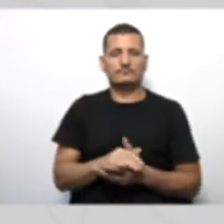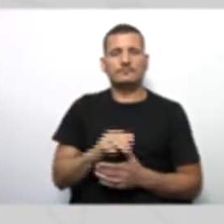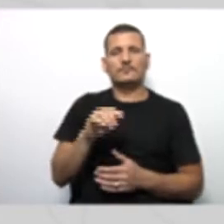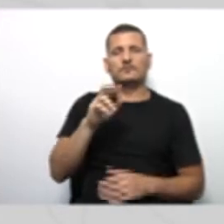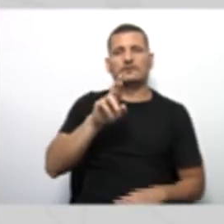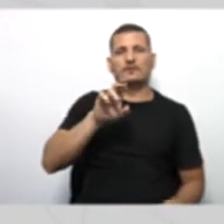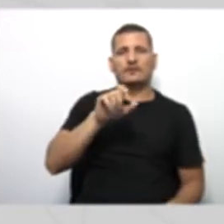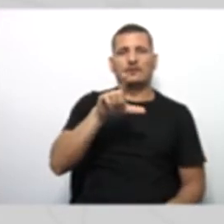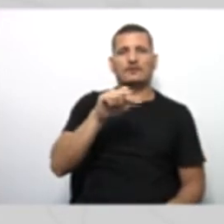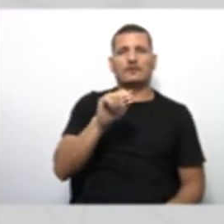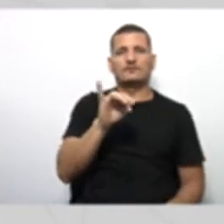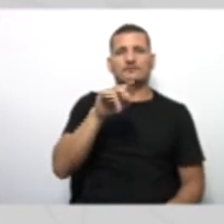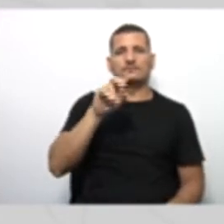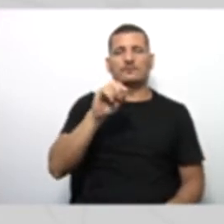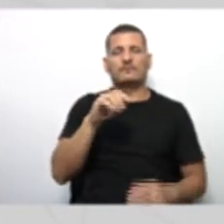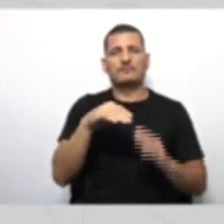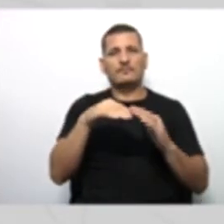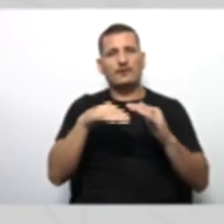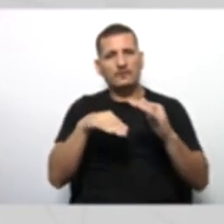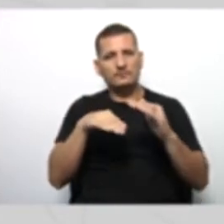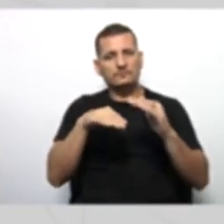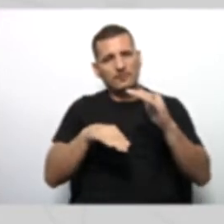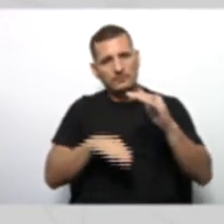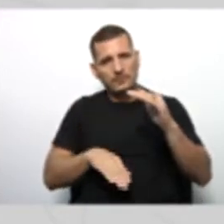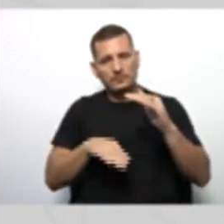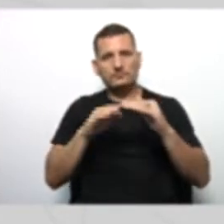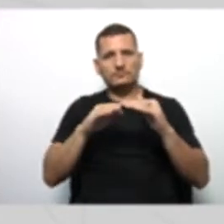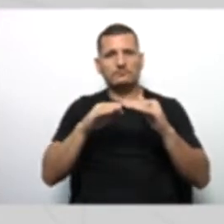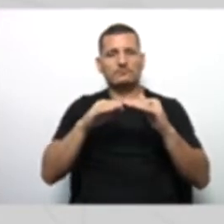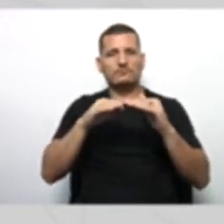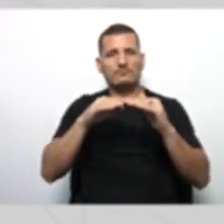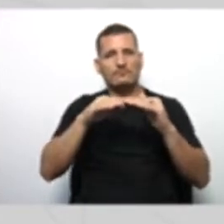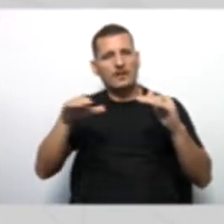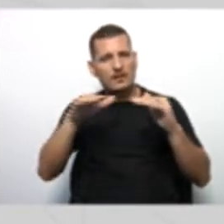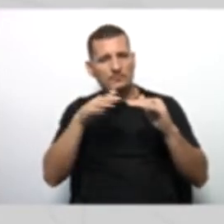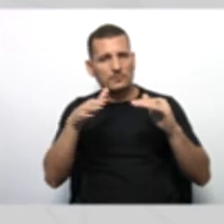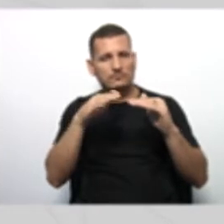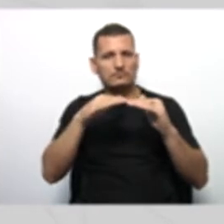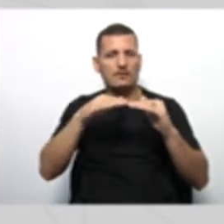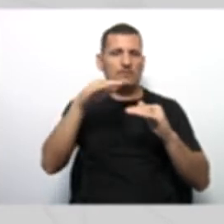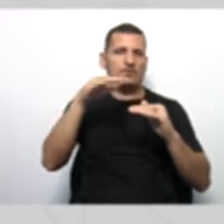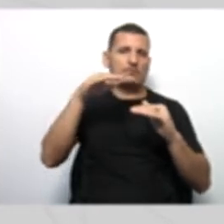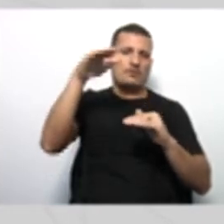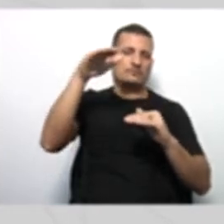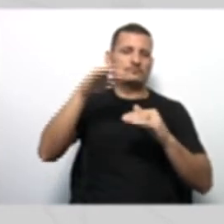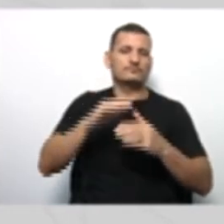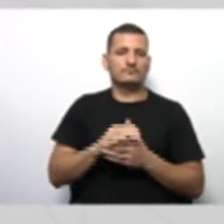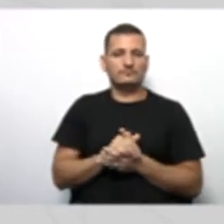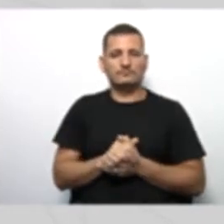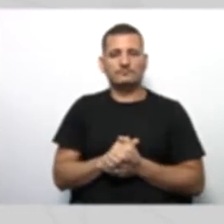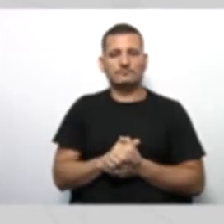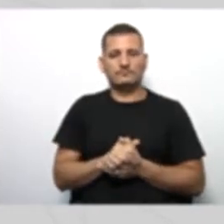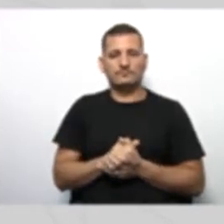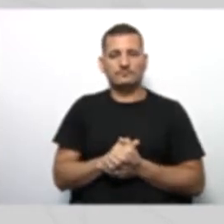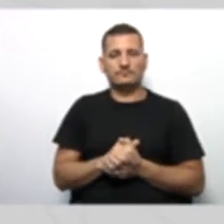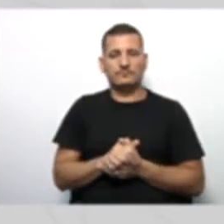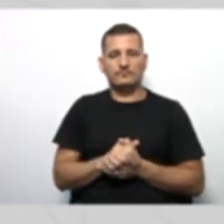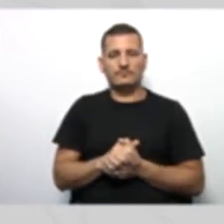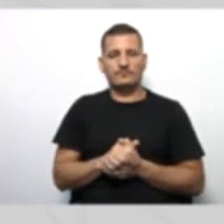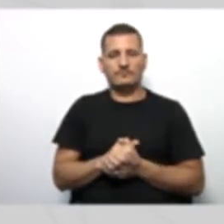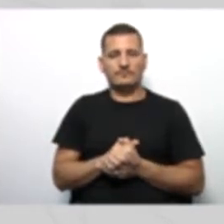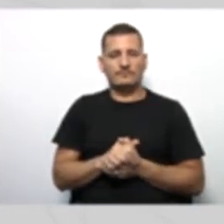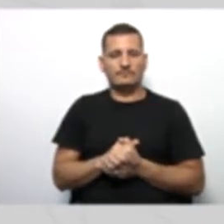escala relativa, tá? O que é o relativo? É o muito baixo, ou eu posso criar uma escala numérica, que